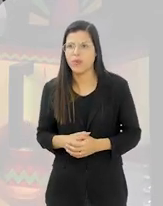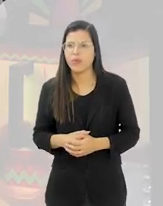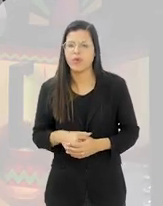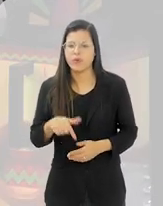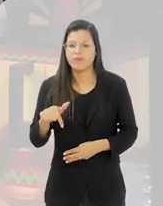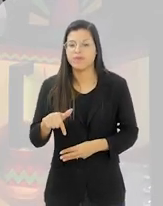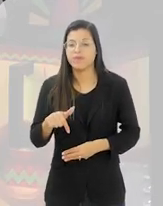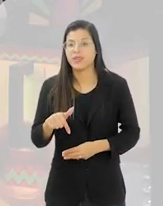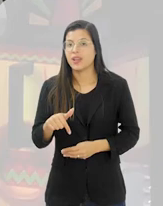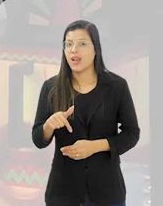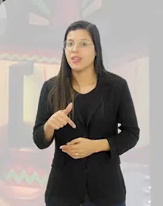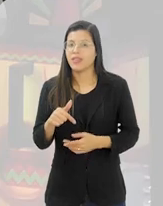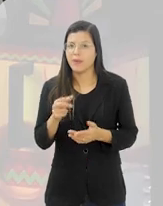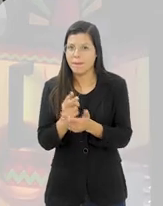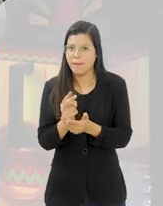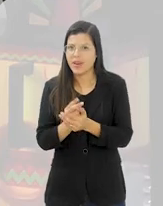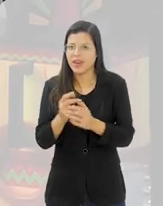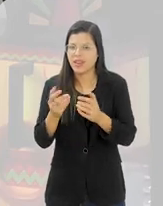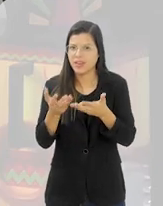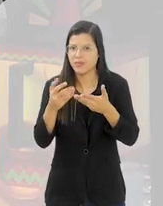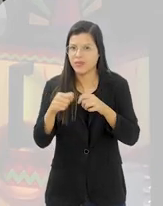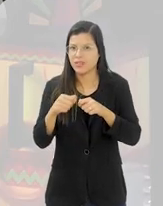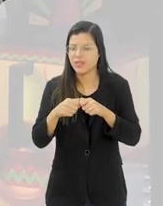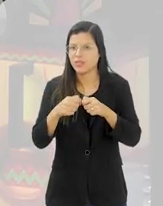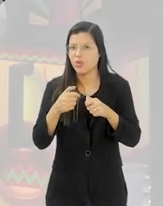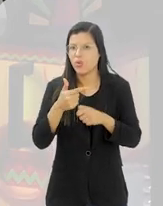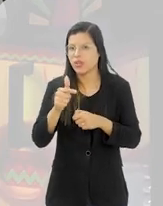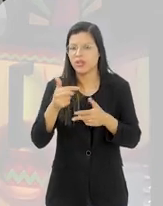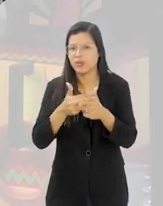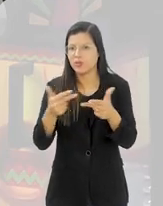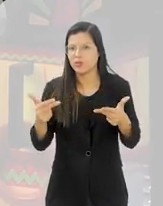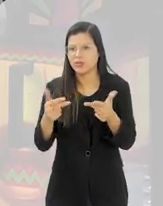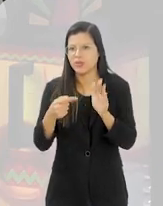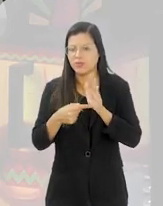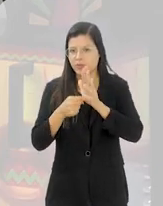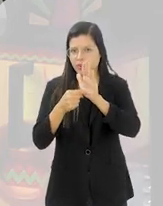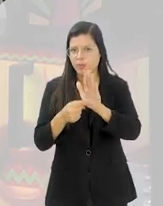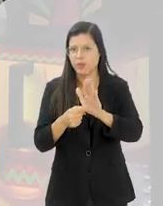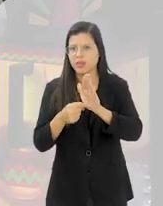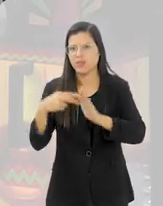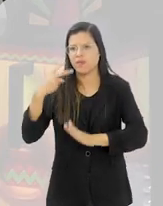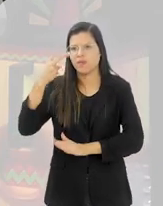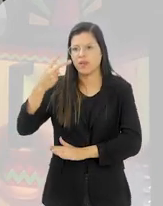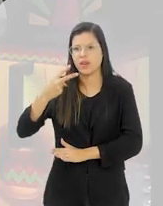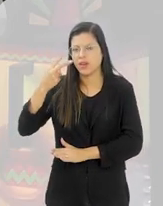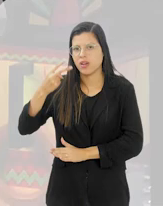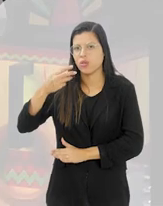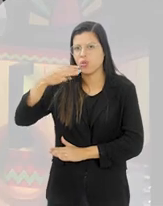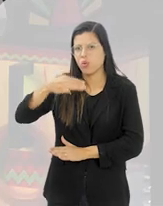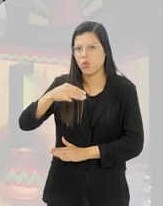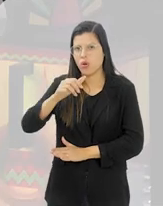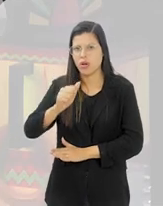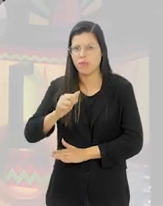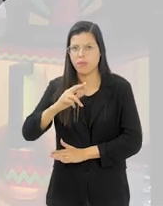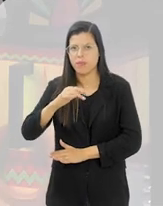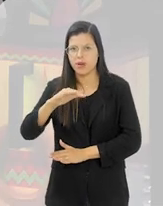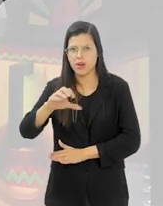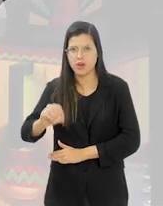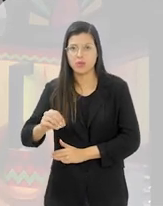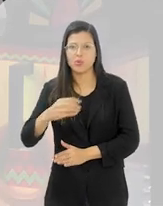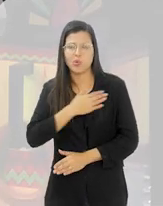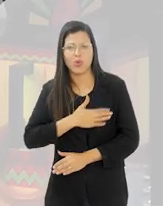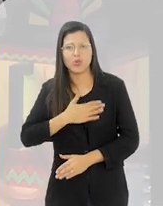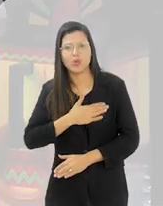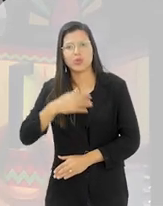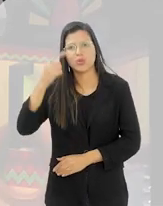os carnavalescos. Não ficando por aí, a gente quer sempre fazer algo mais. Eu apresentei para o vereador Márcio Ribeiro, que gostou muito